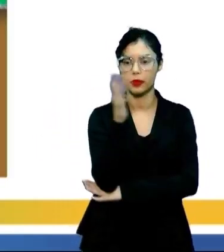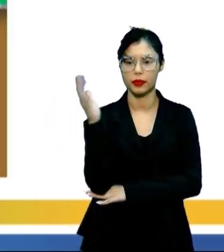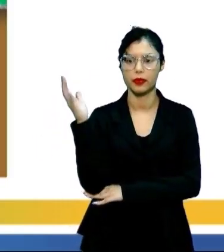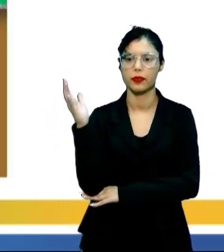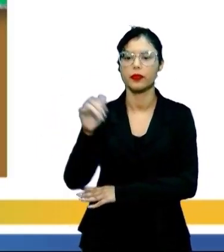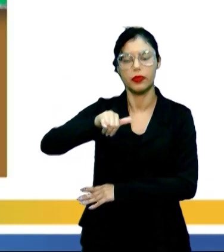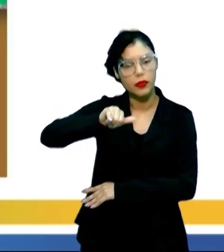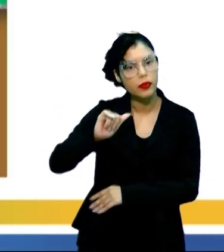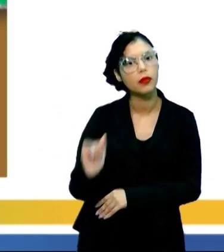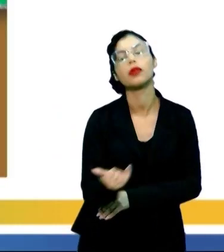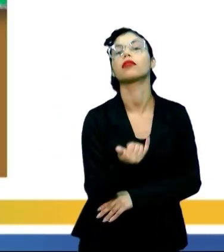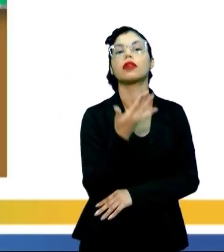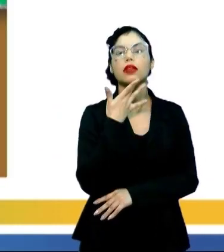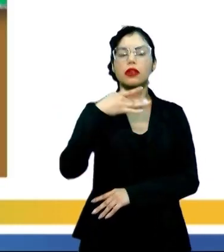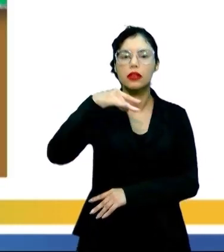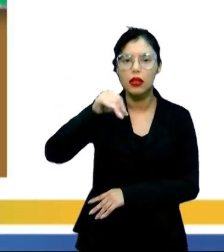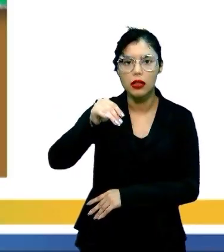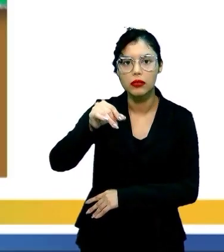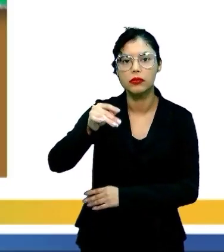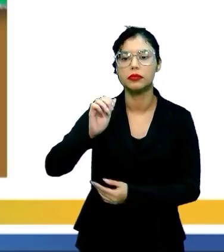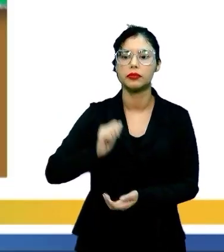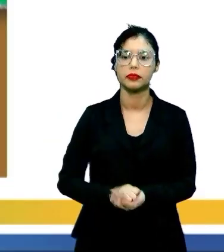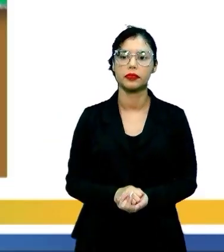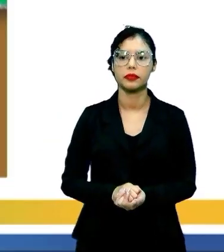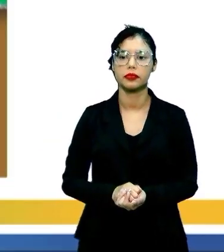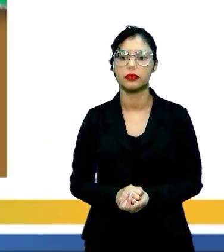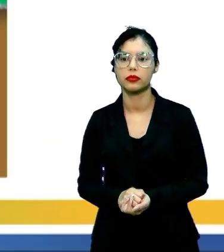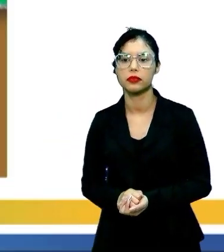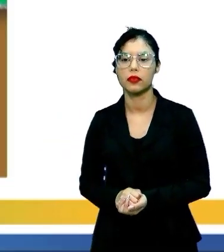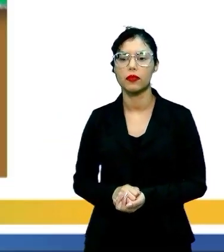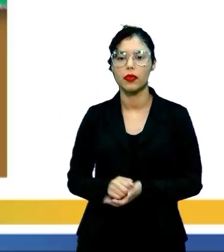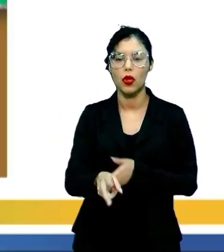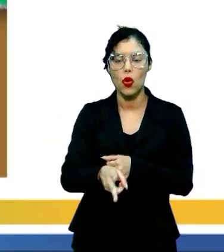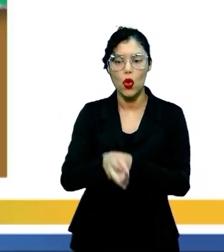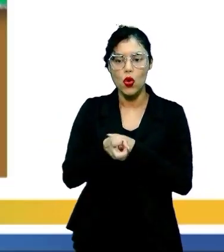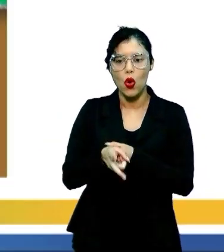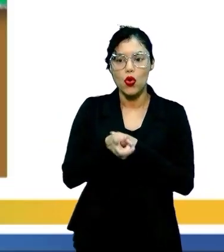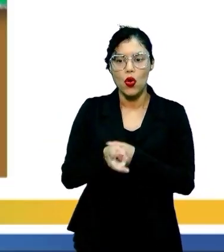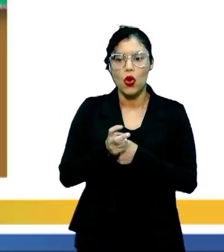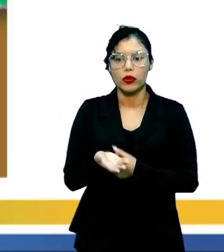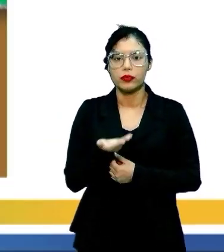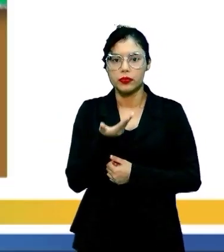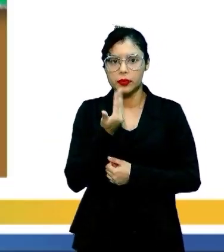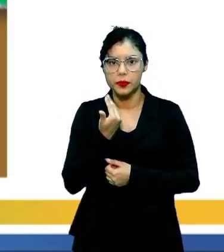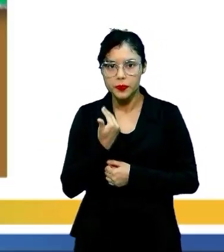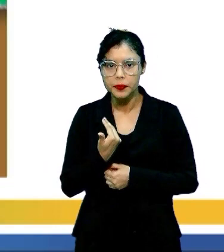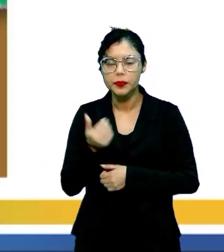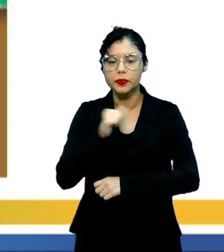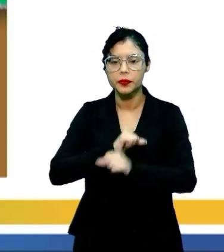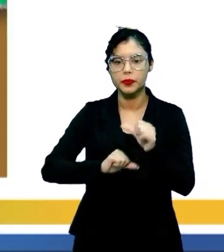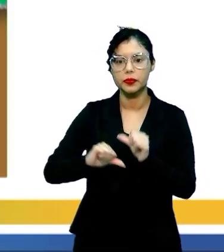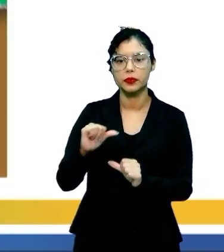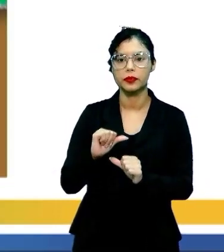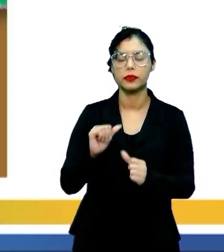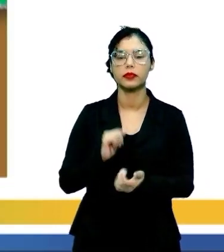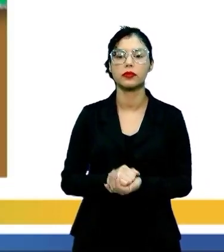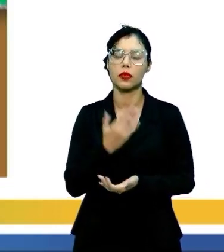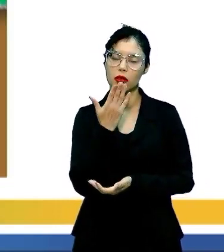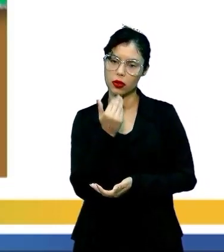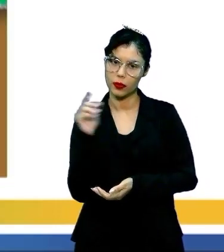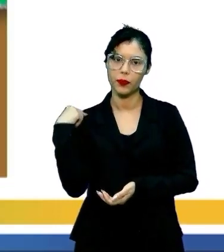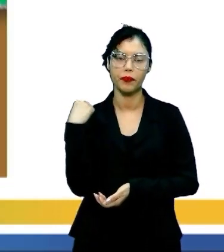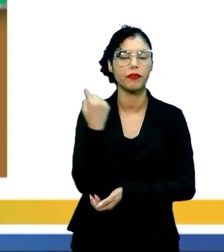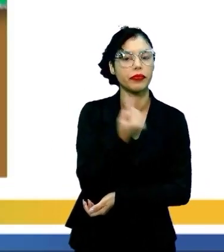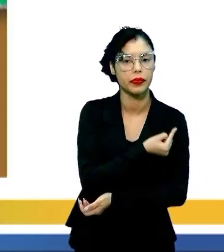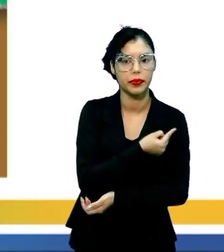plantas aproveitam esse sal mineral, puxam esse nitrogênio para ela, transformam suas proteínas e nós,